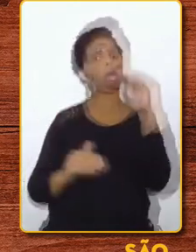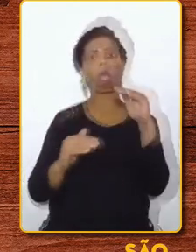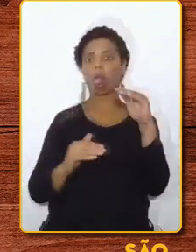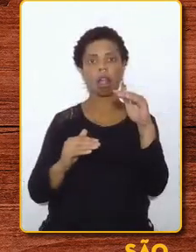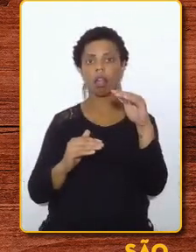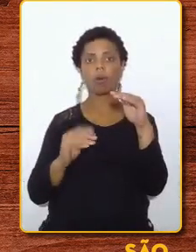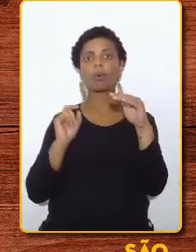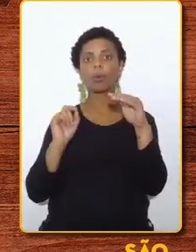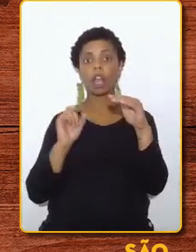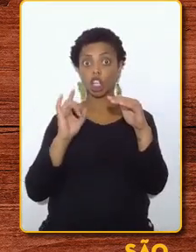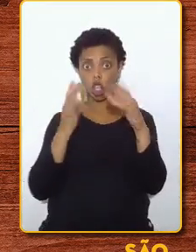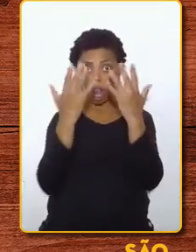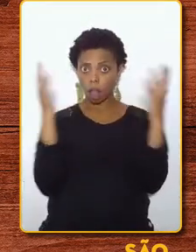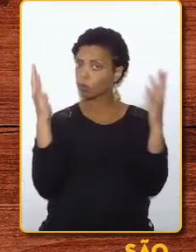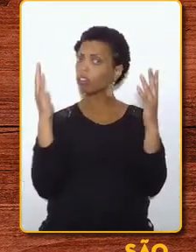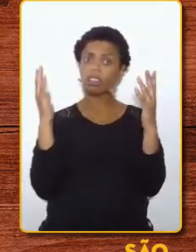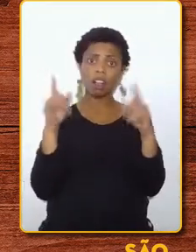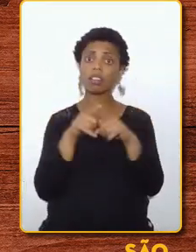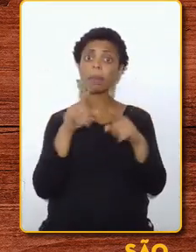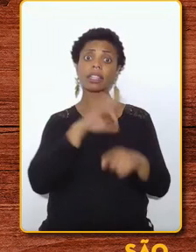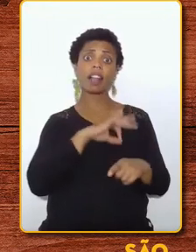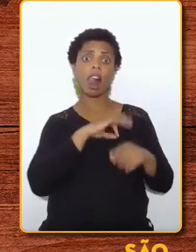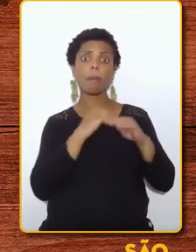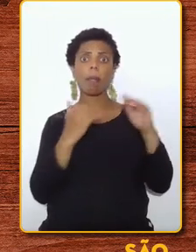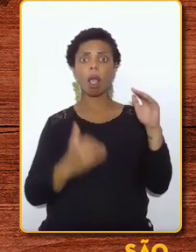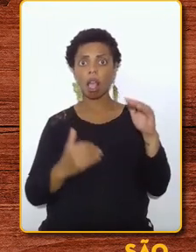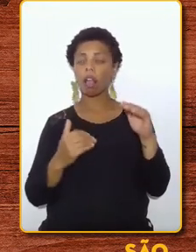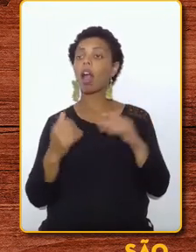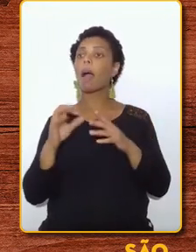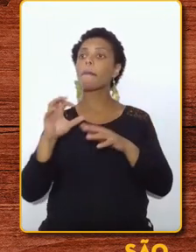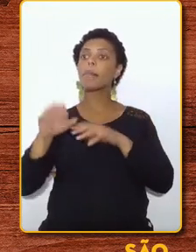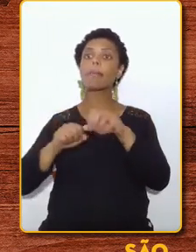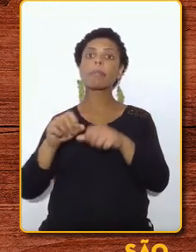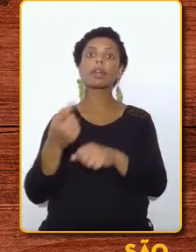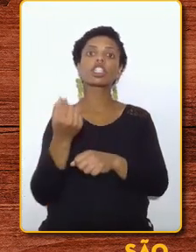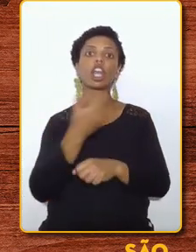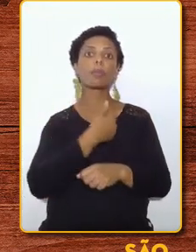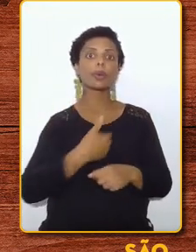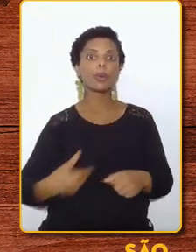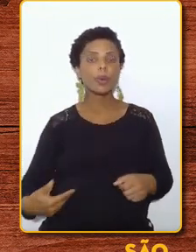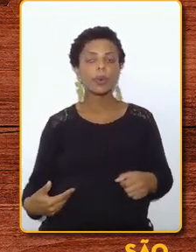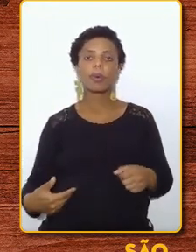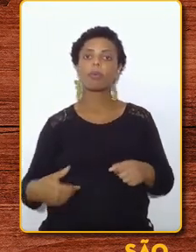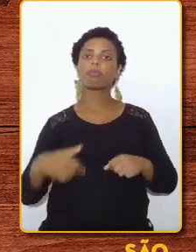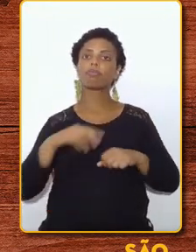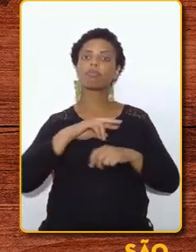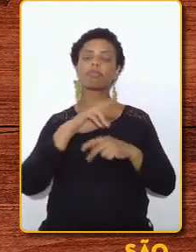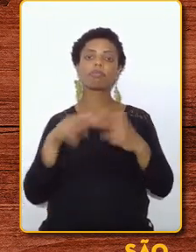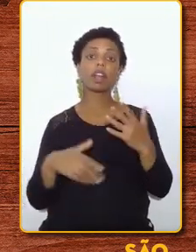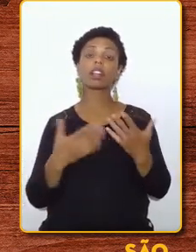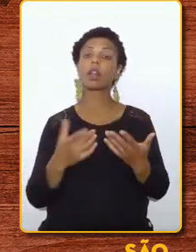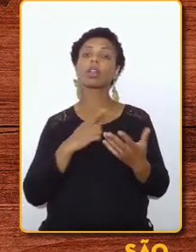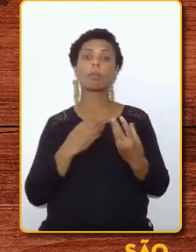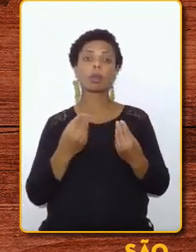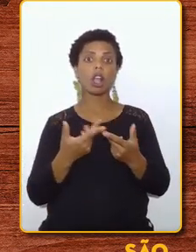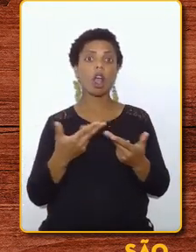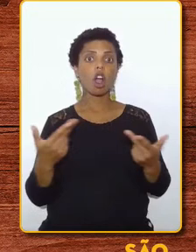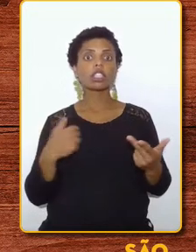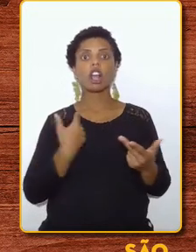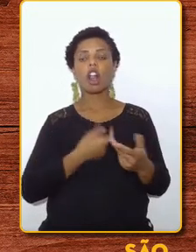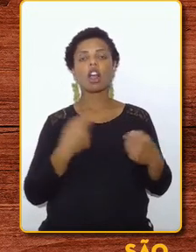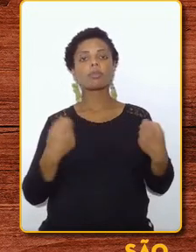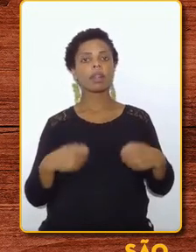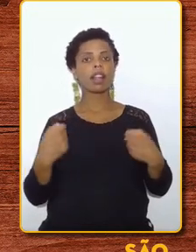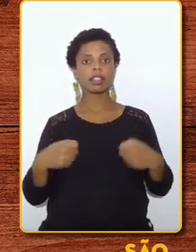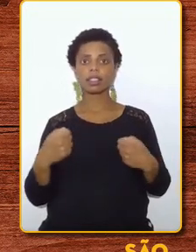renda, né, da apropriação do dinheiro público e assim por diante. Então, tem um conjunto de questões que a gente tinha que mexer, né, e eu acho que